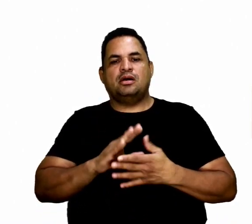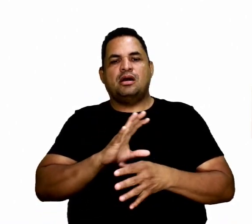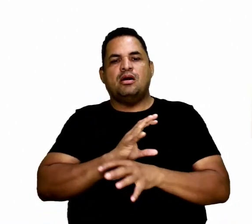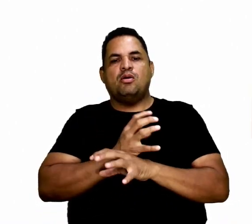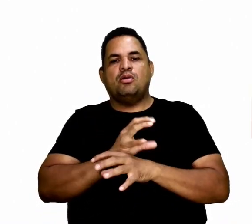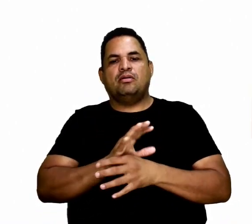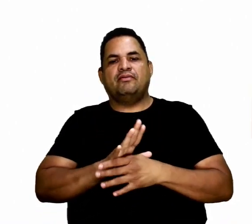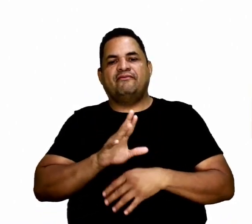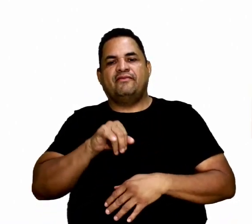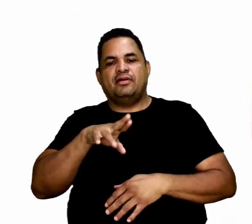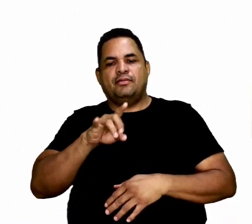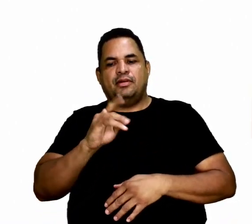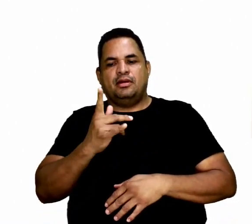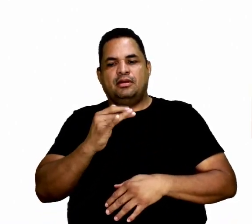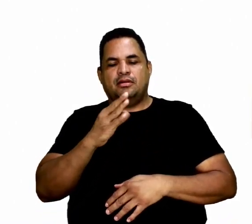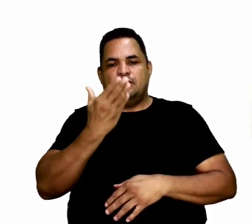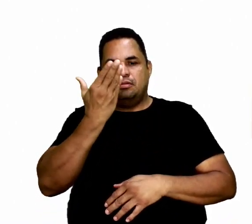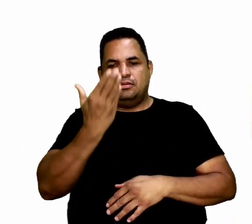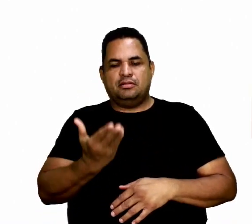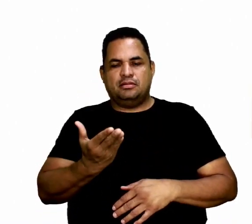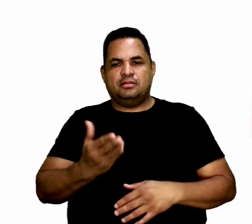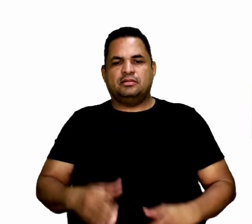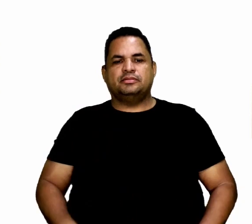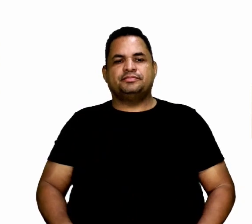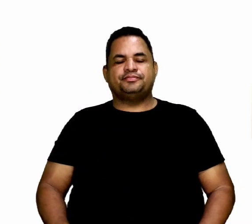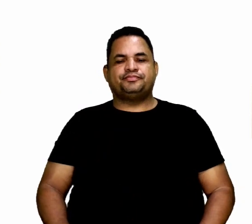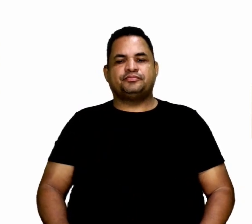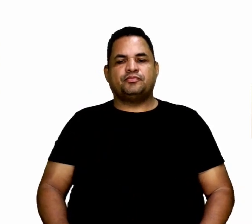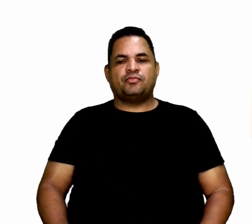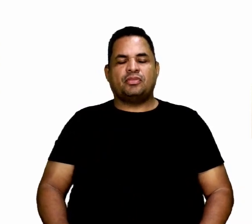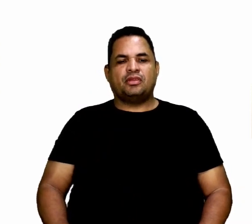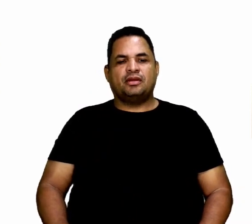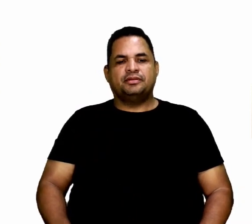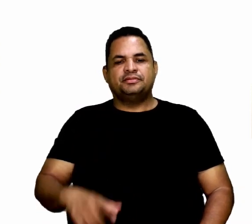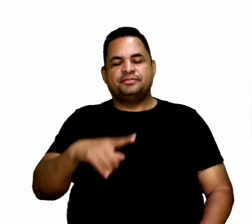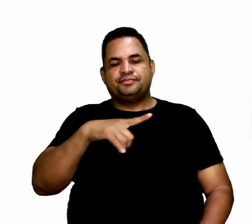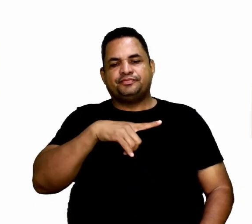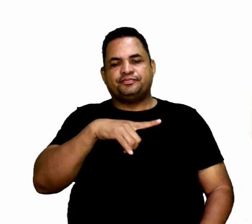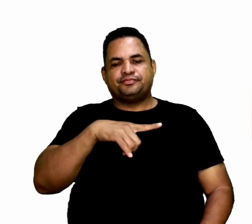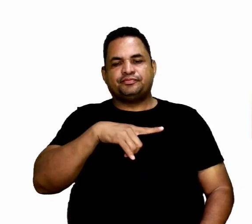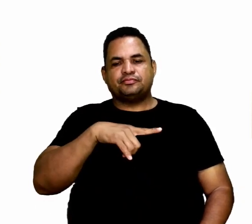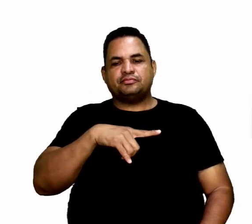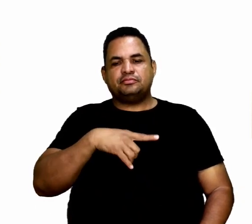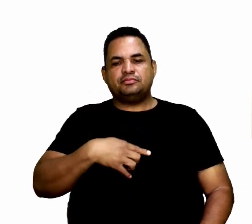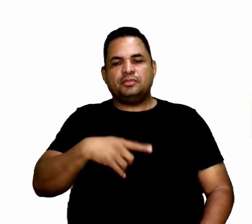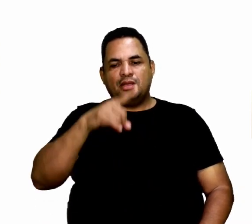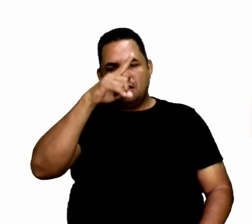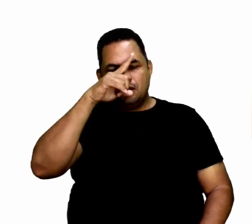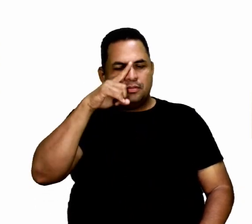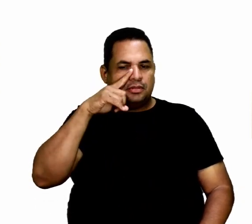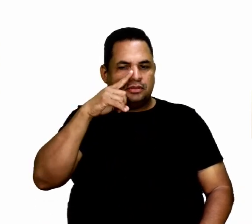Lembrando que quando a gente fala medula óssea vermelha, como a professora destacou, tem a medula amarela e a vermelha. A